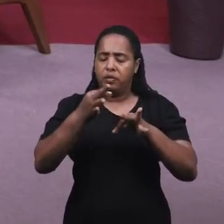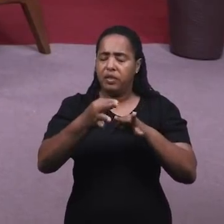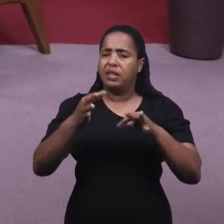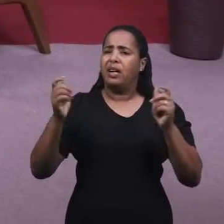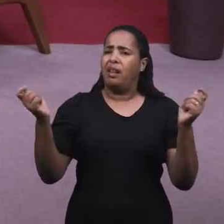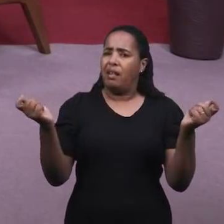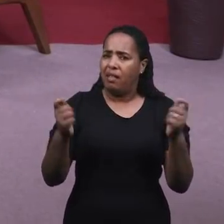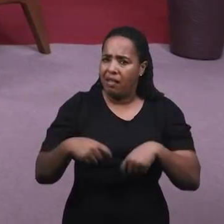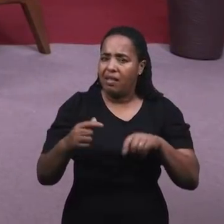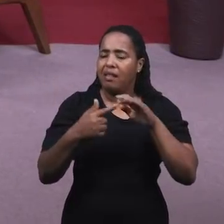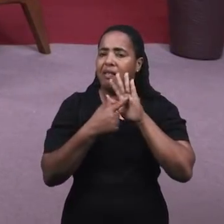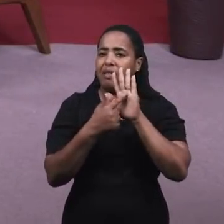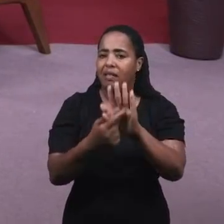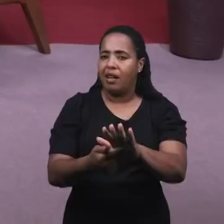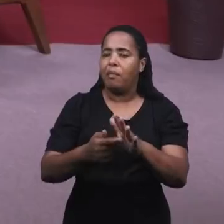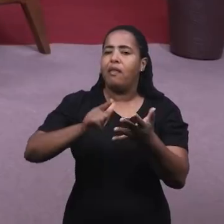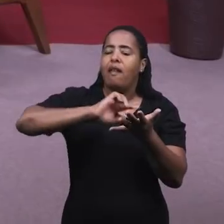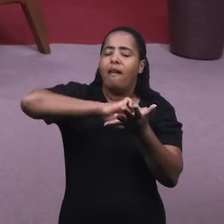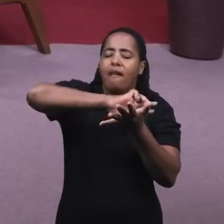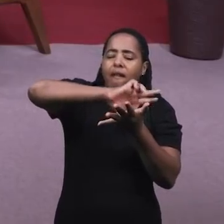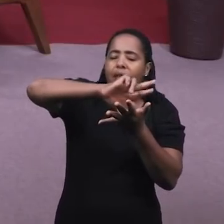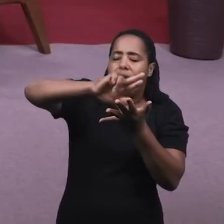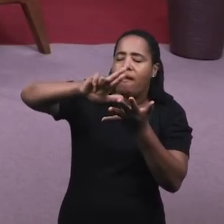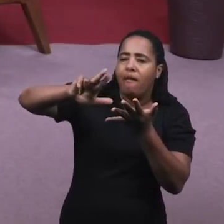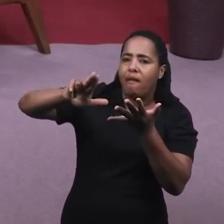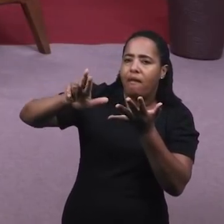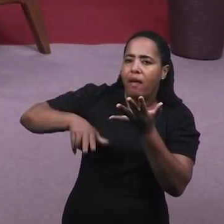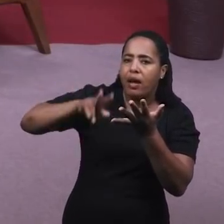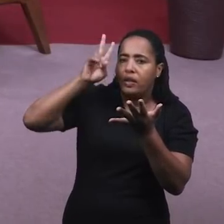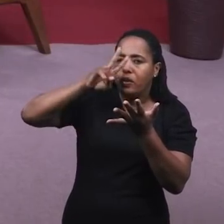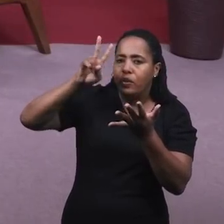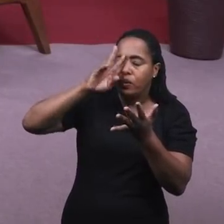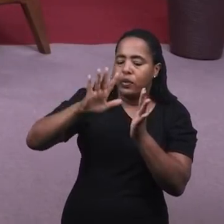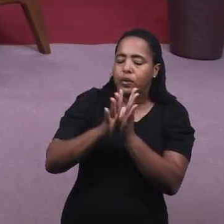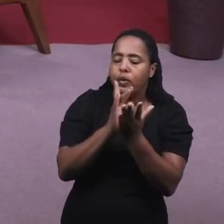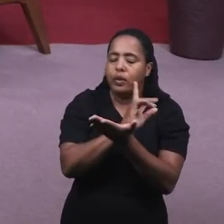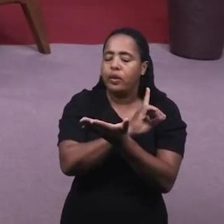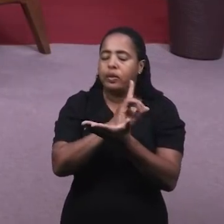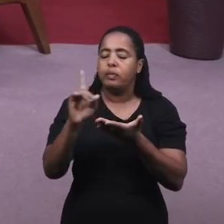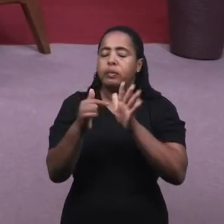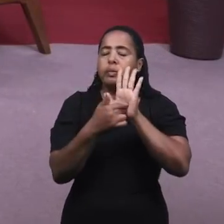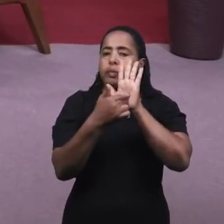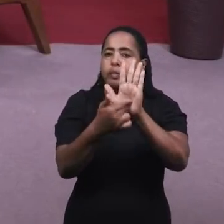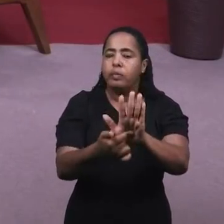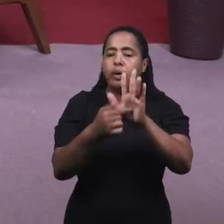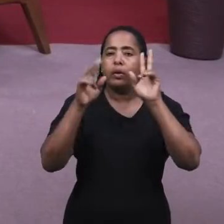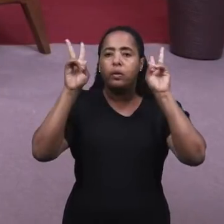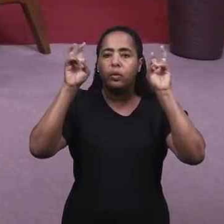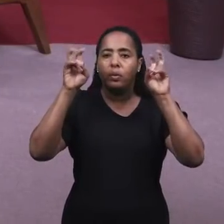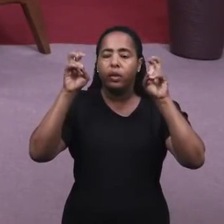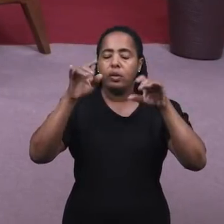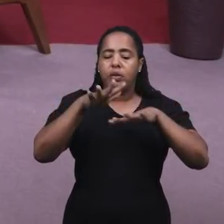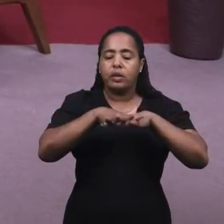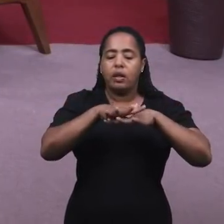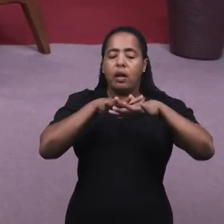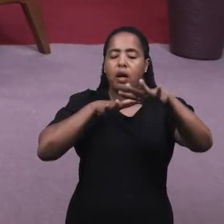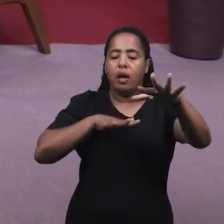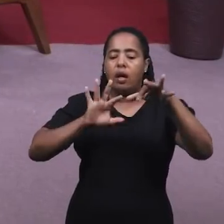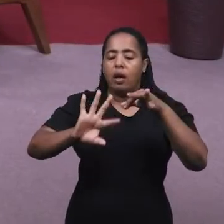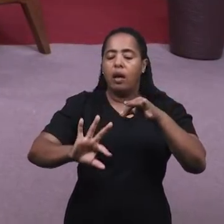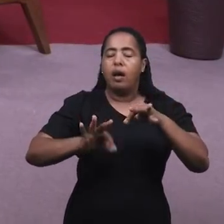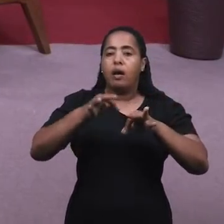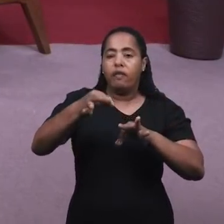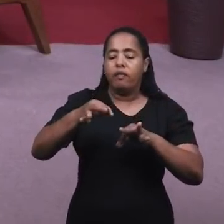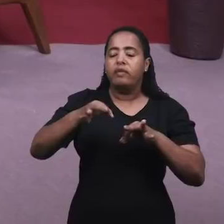das muitas passagens da Bíblia que fala do assunto, que é aquela vinha de Nabote,